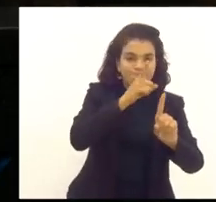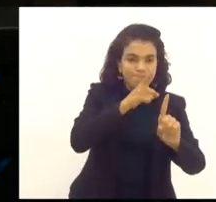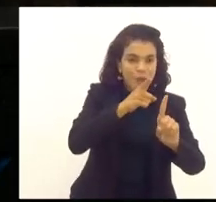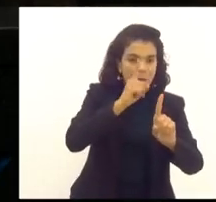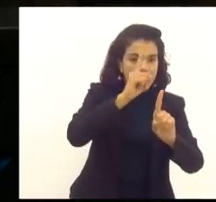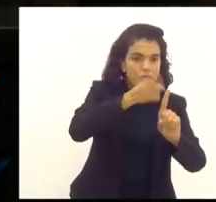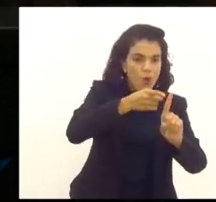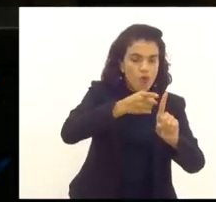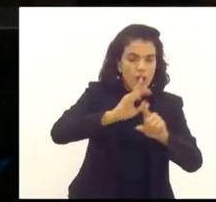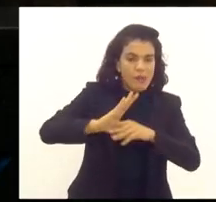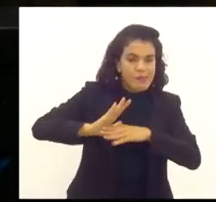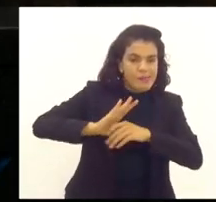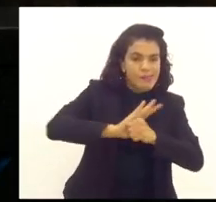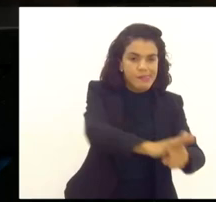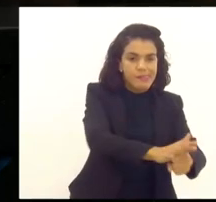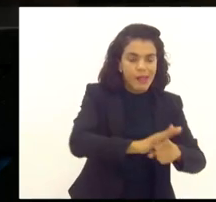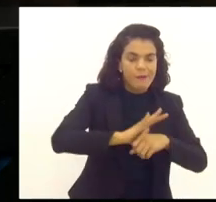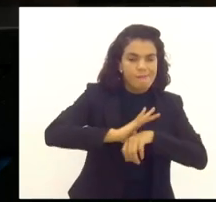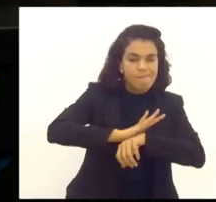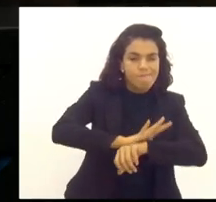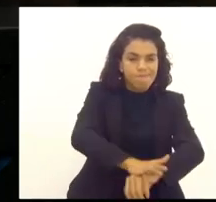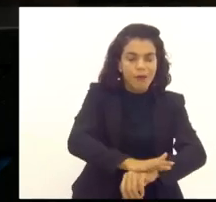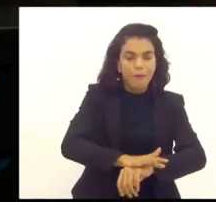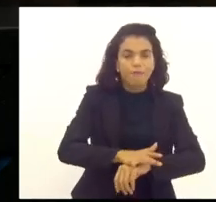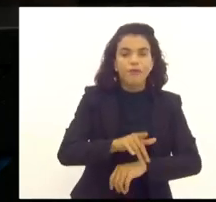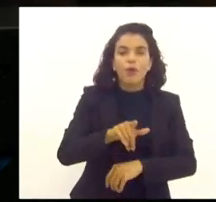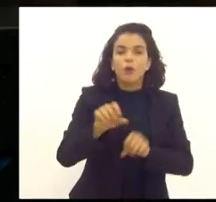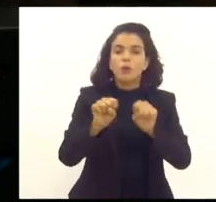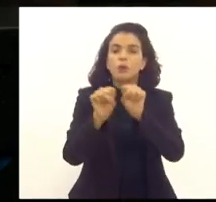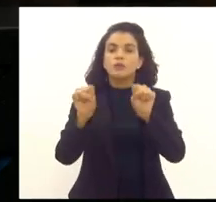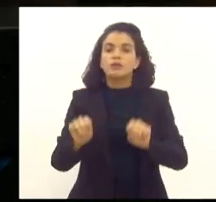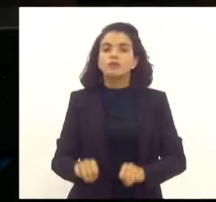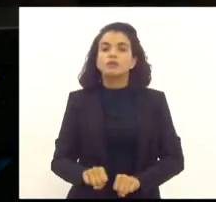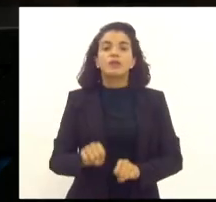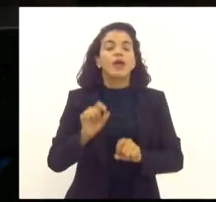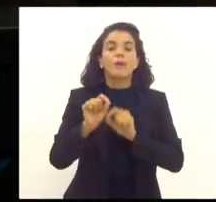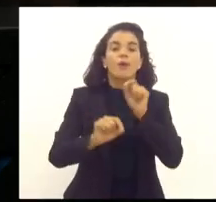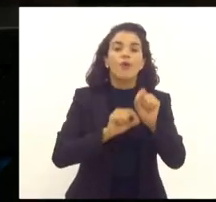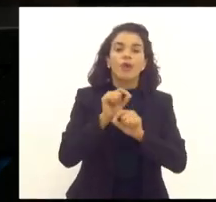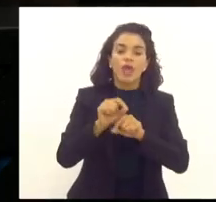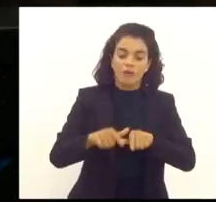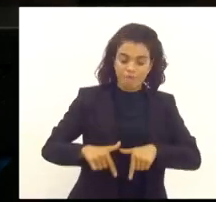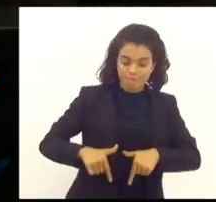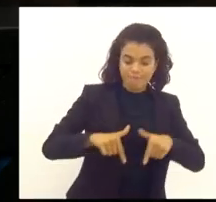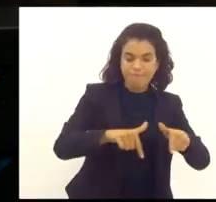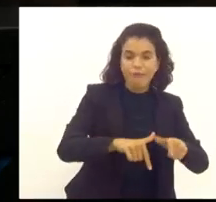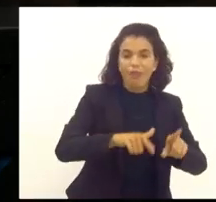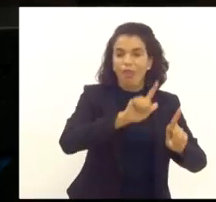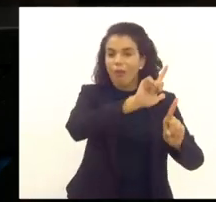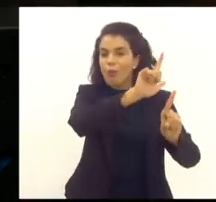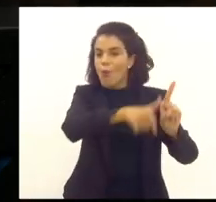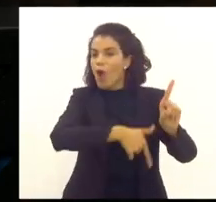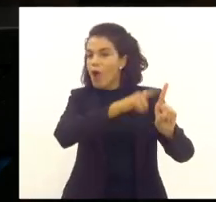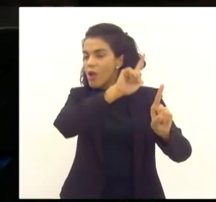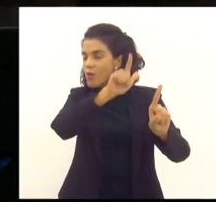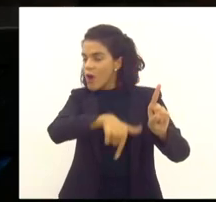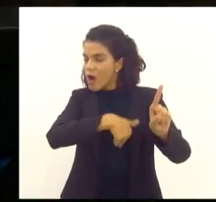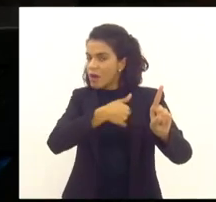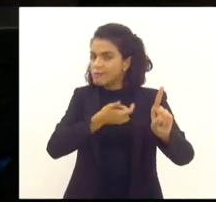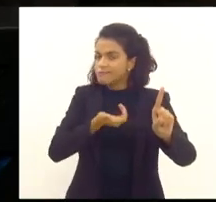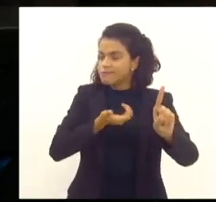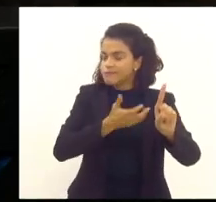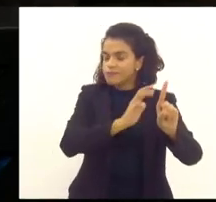e brutalizadas por um sistema que se mostra cego as suas existência e a sua